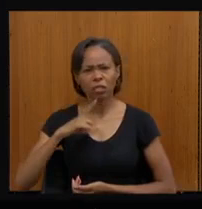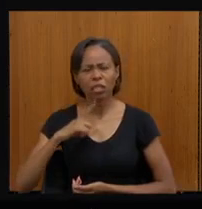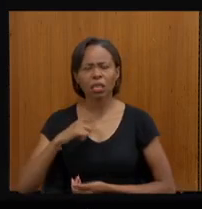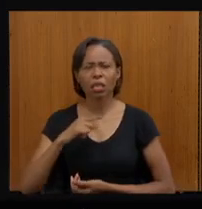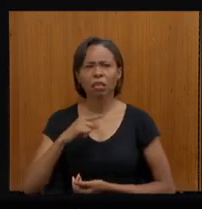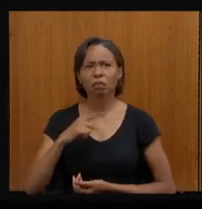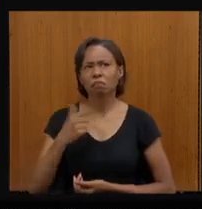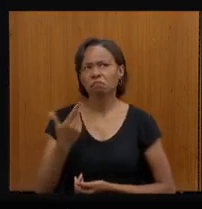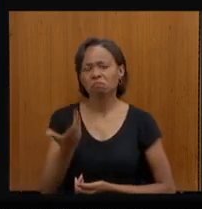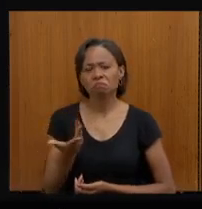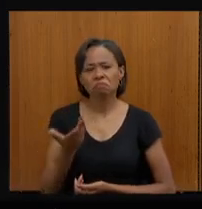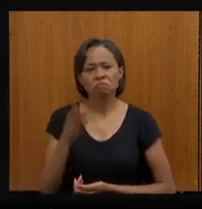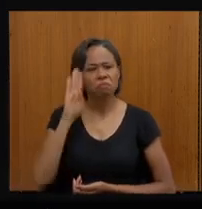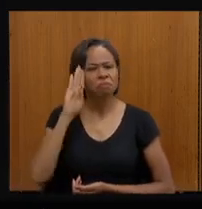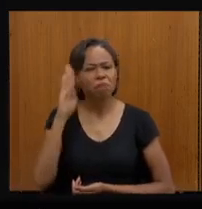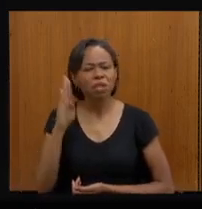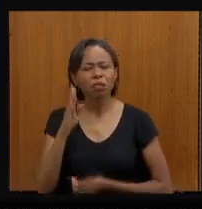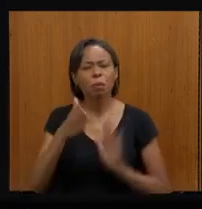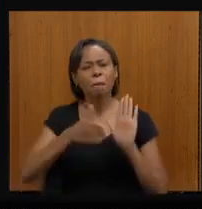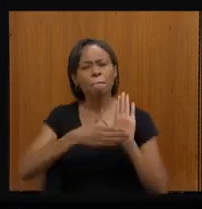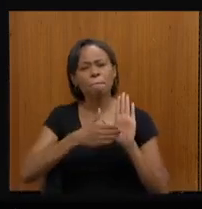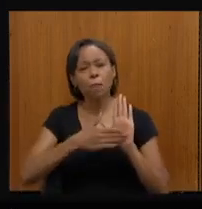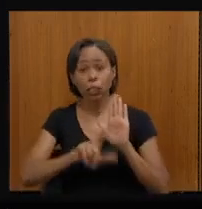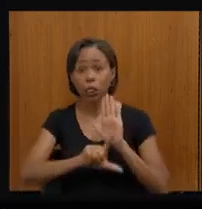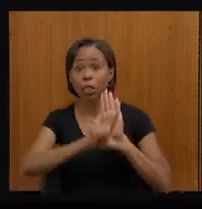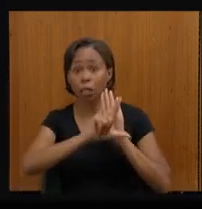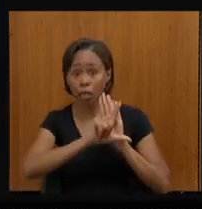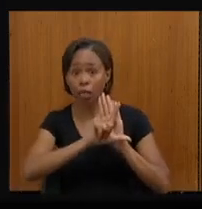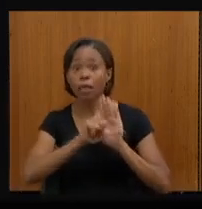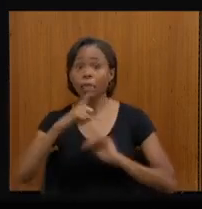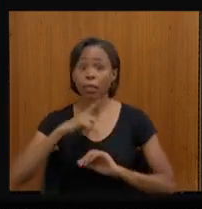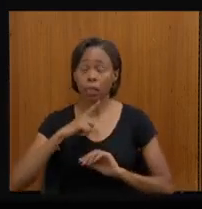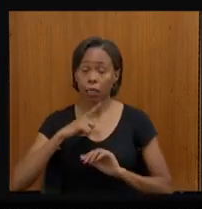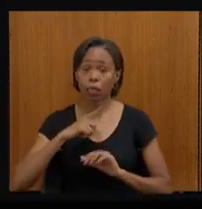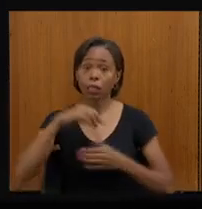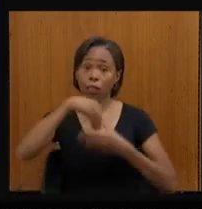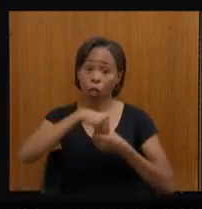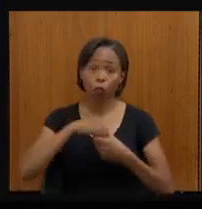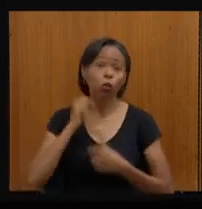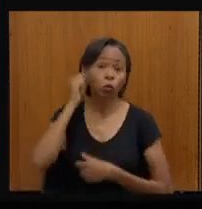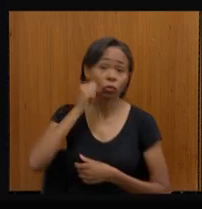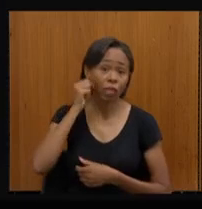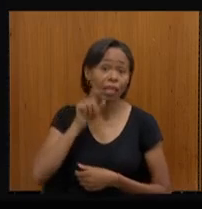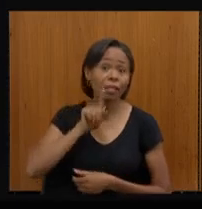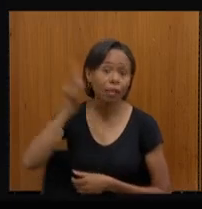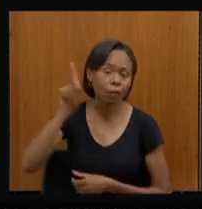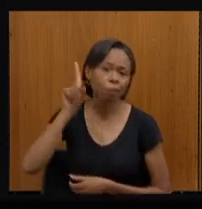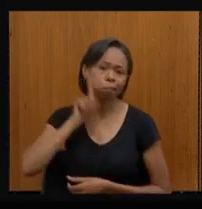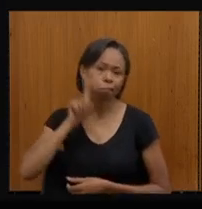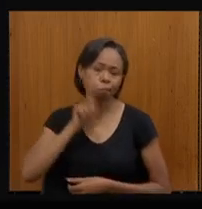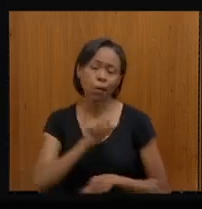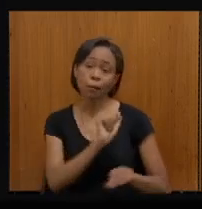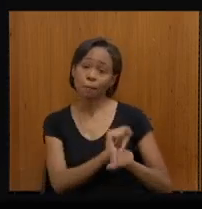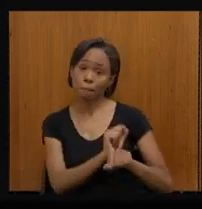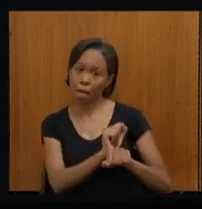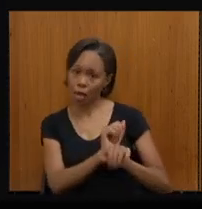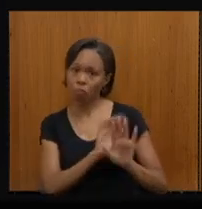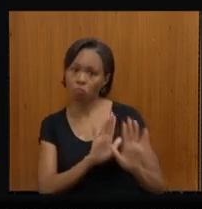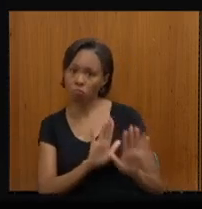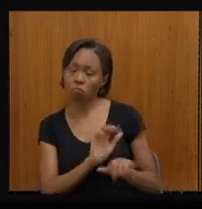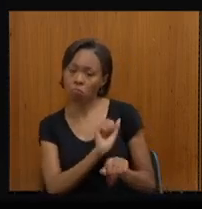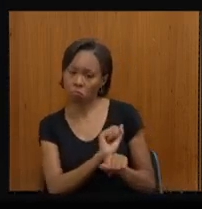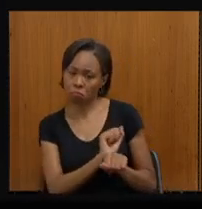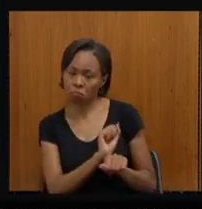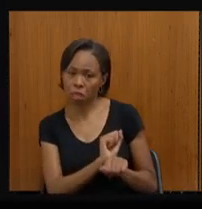tem eh não é uma proposta de leite já tá no final dos Estados Unidos aguardando a a onde fica a